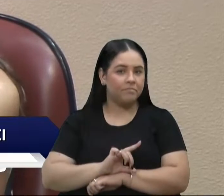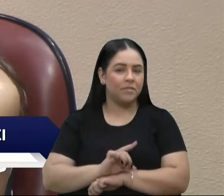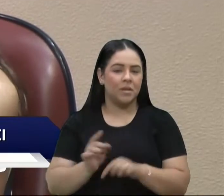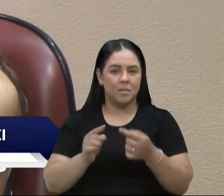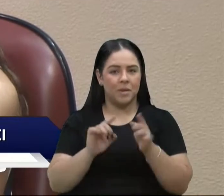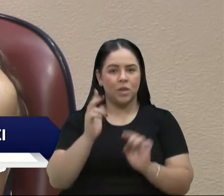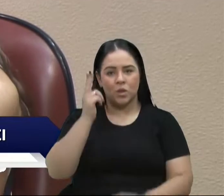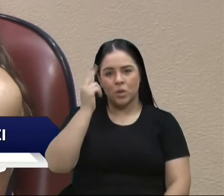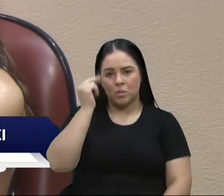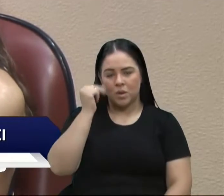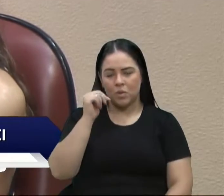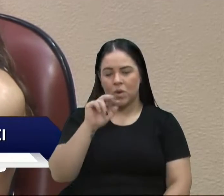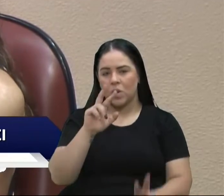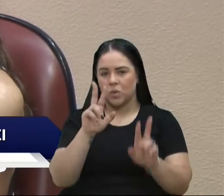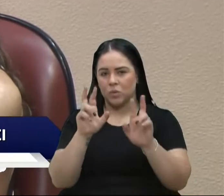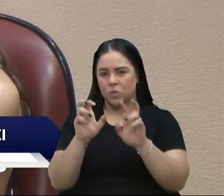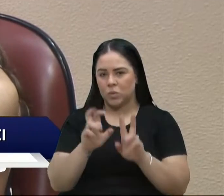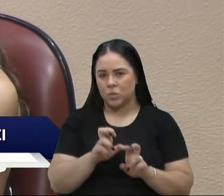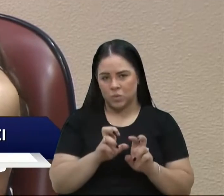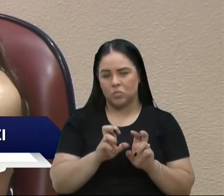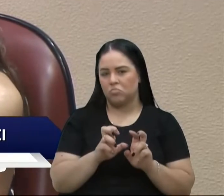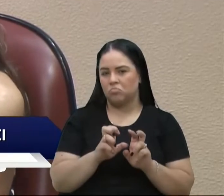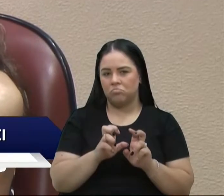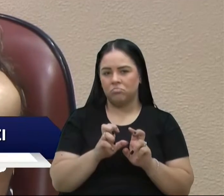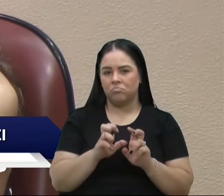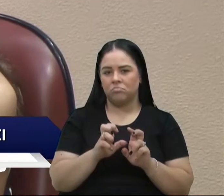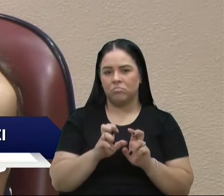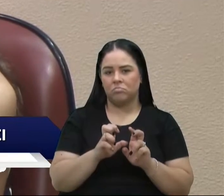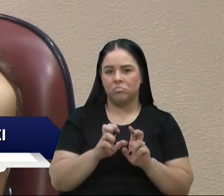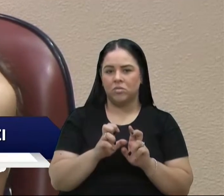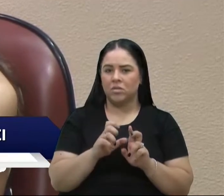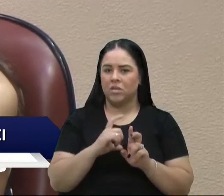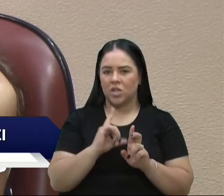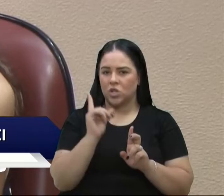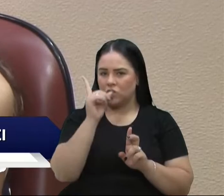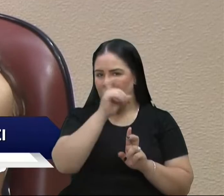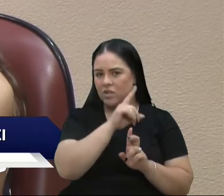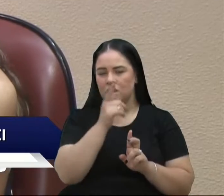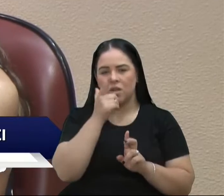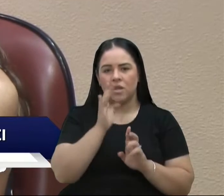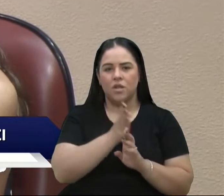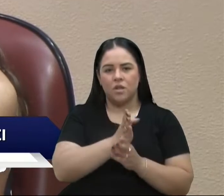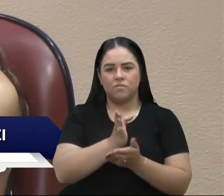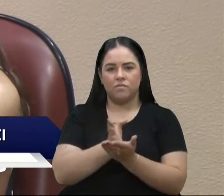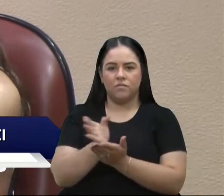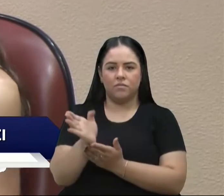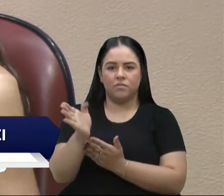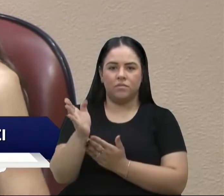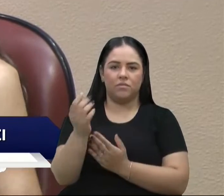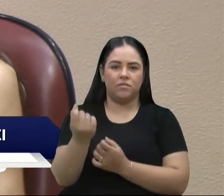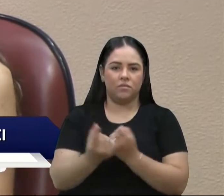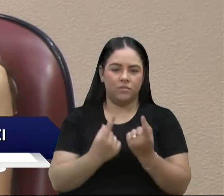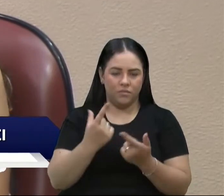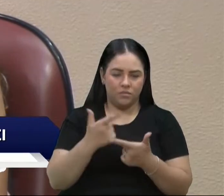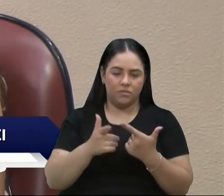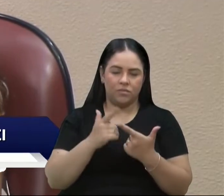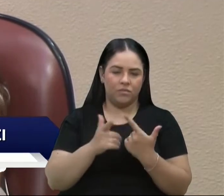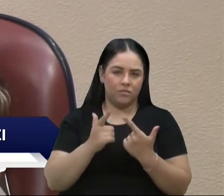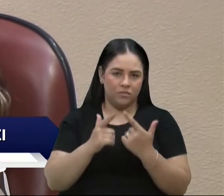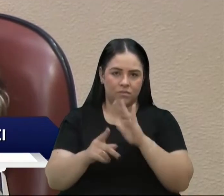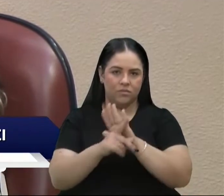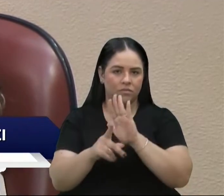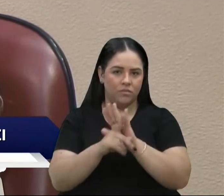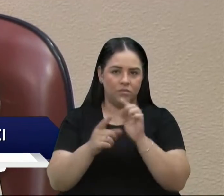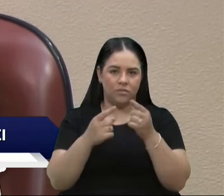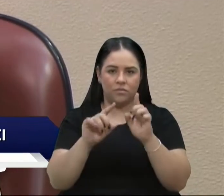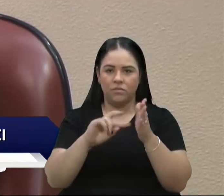normalmente são questões bastante pontuais, aí que se tem dificuldade de encaminhar por motivos específicos, mas isso não quer dizer